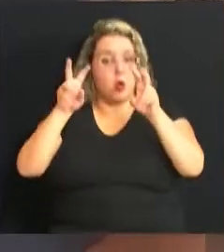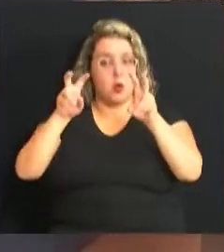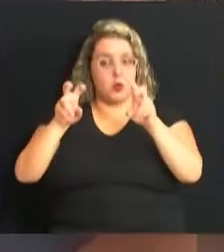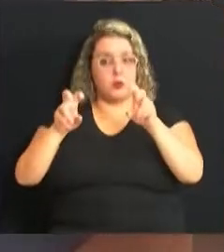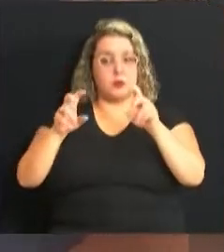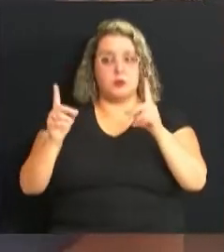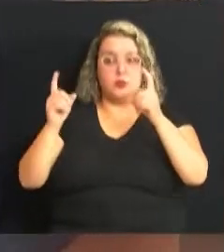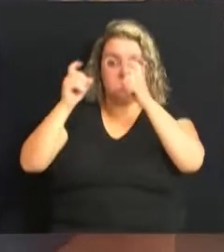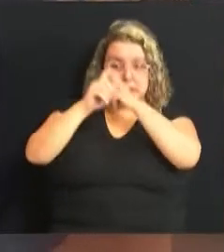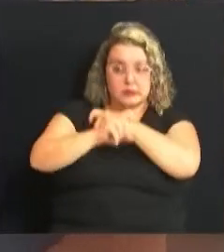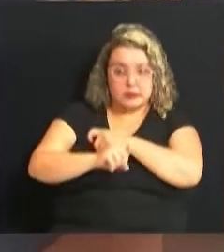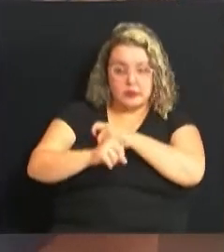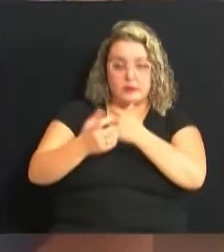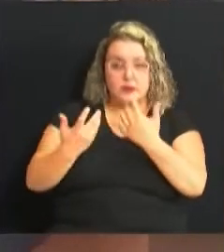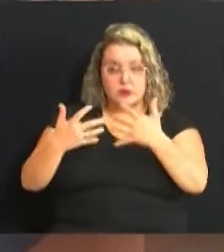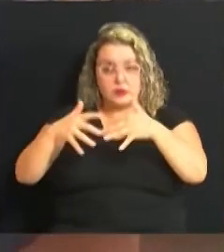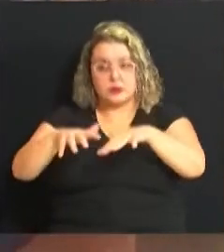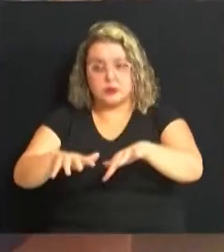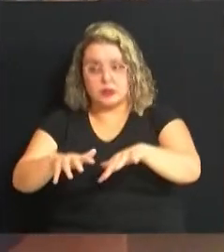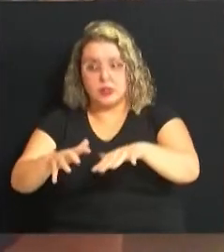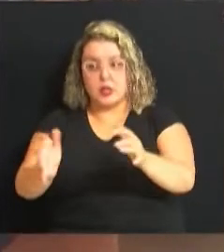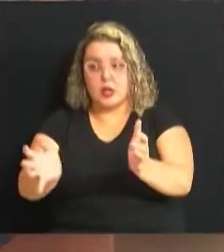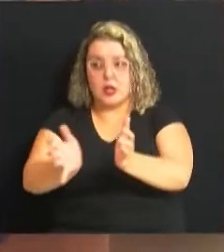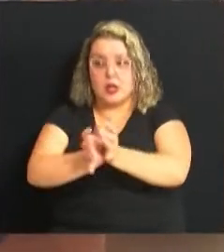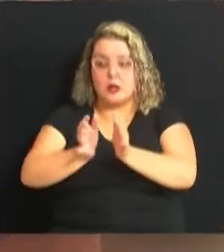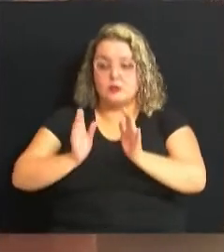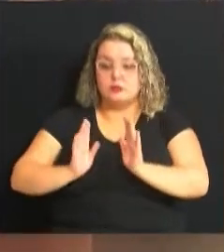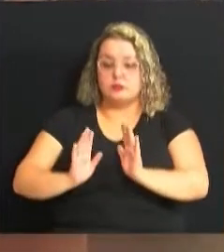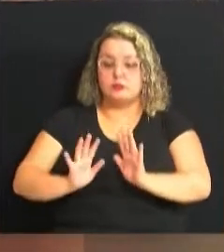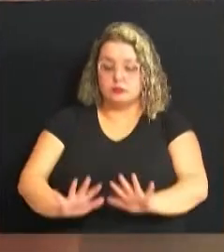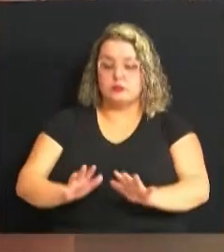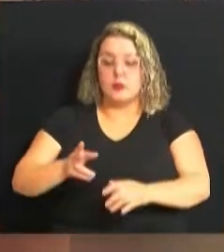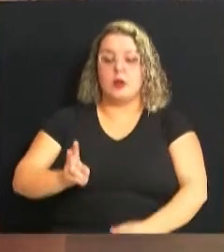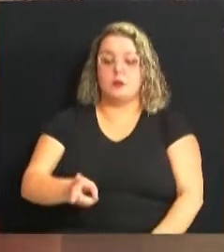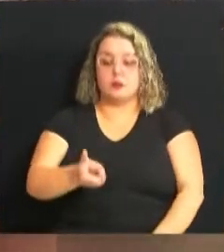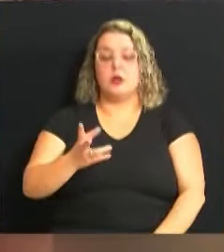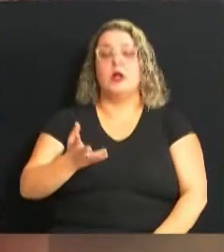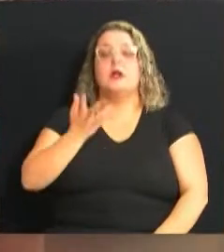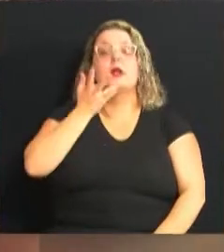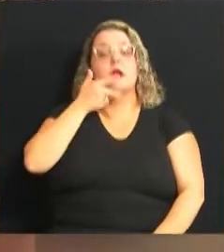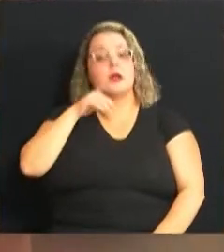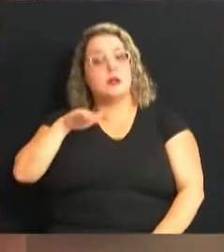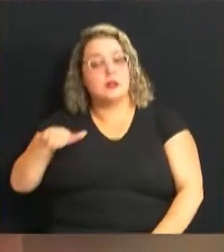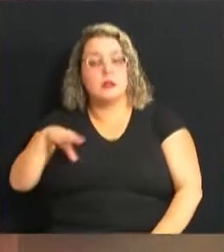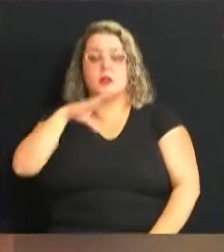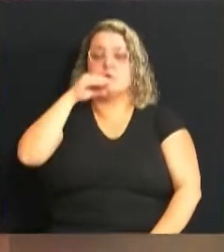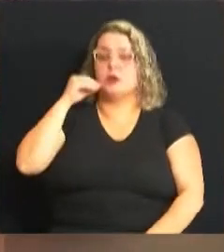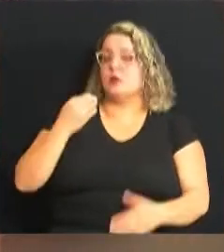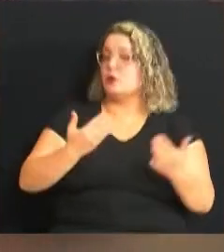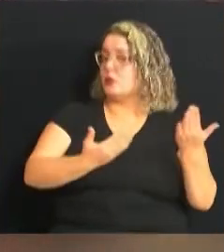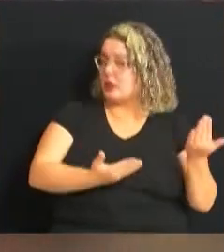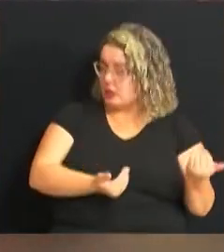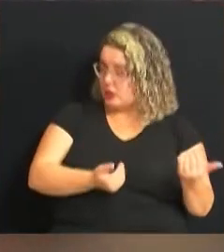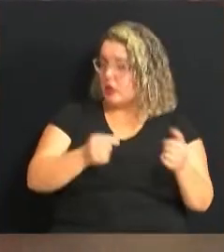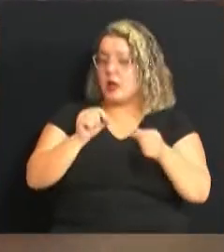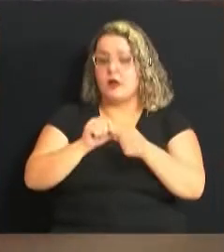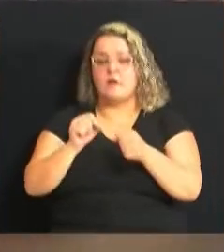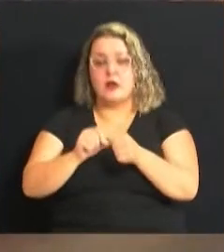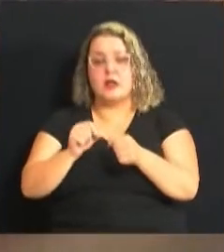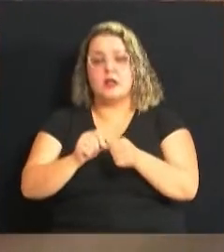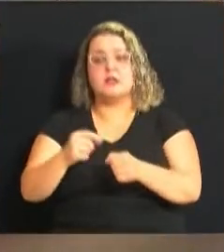Com o tema Os Desafios da Inclusão, a Comissão Permanente de Defesa dos Direitos da Criança, do Adolescente e da